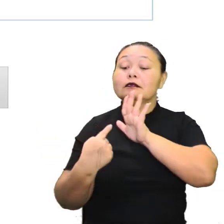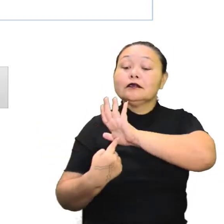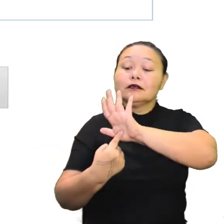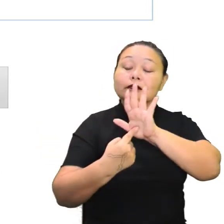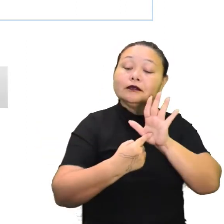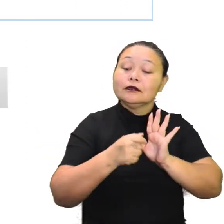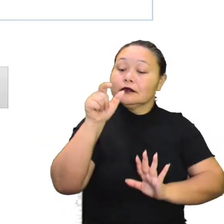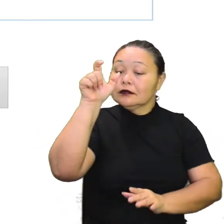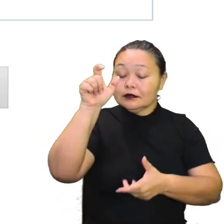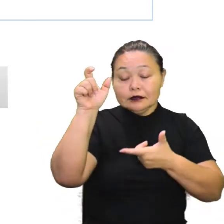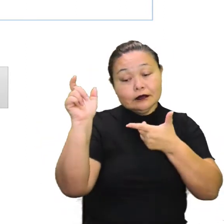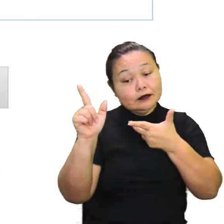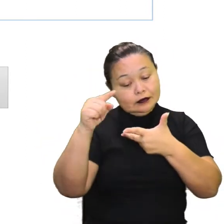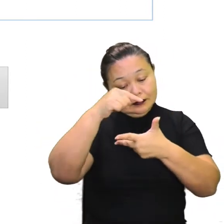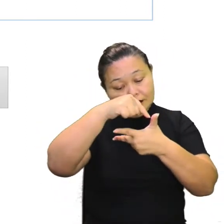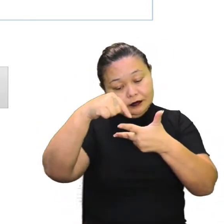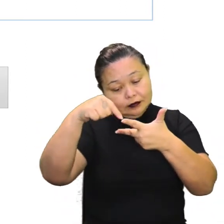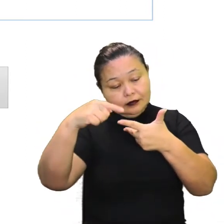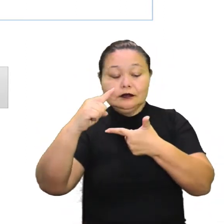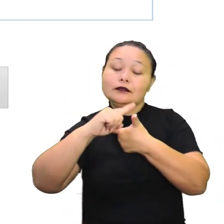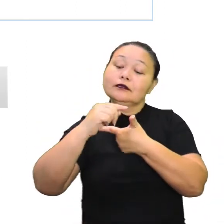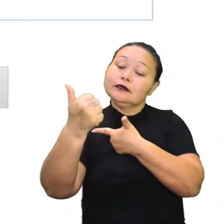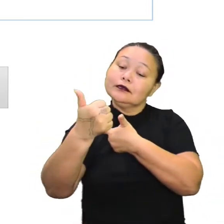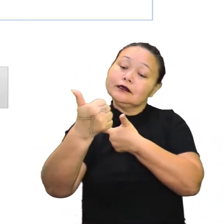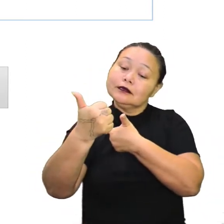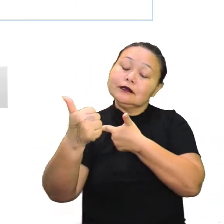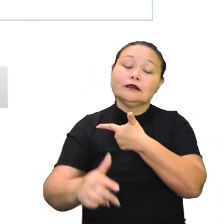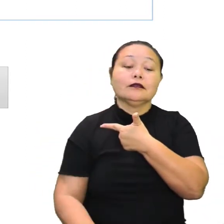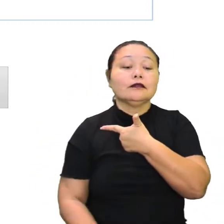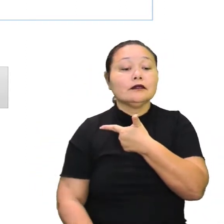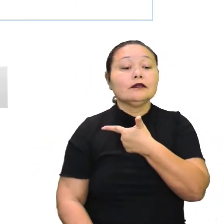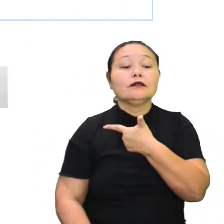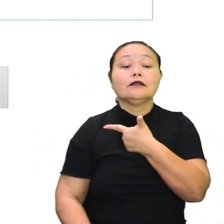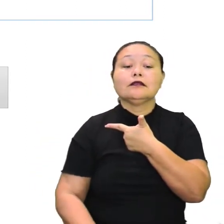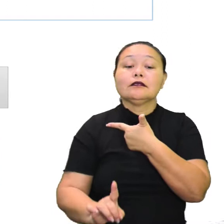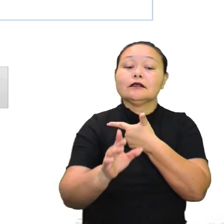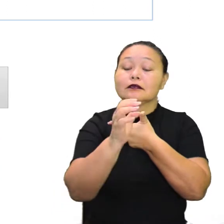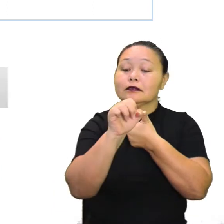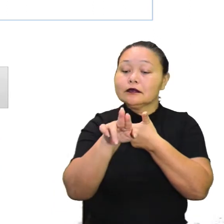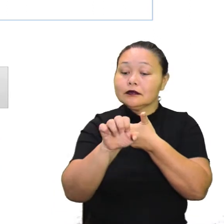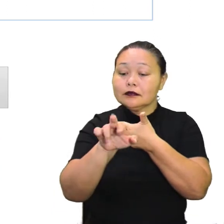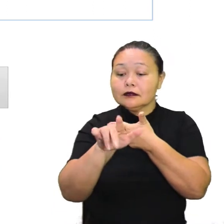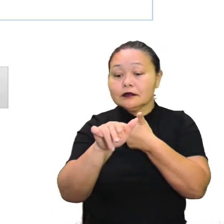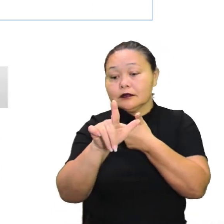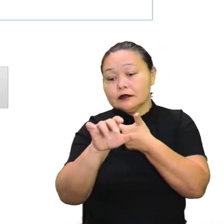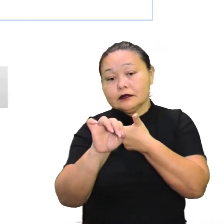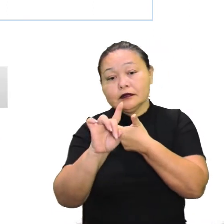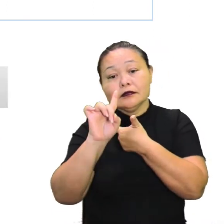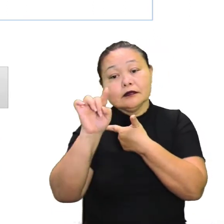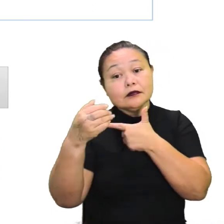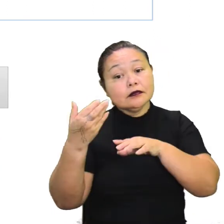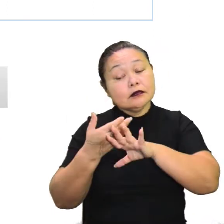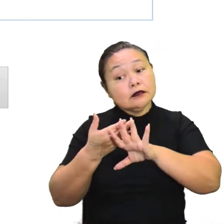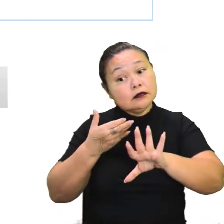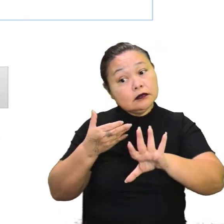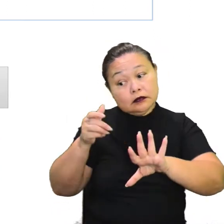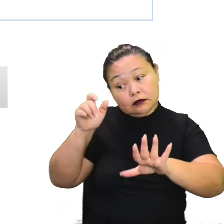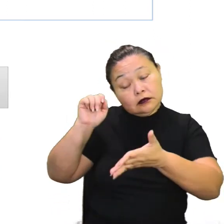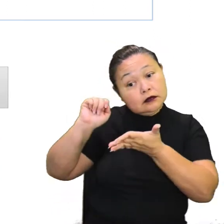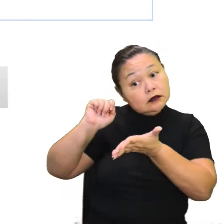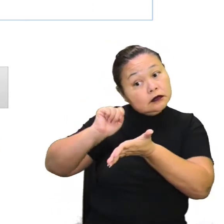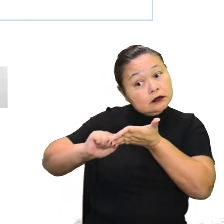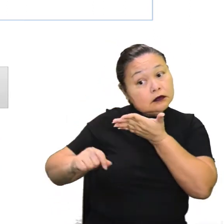aparecer sempre em primeira pessoa, certo? O eu lírico, ele é distinto do